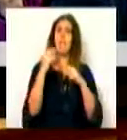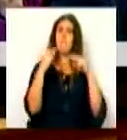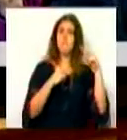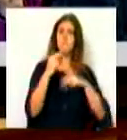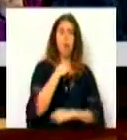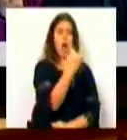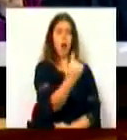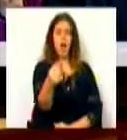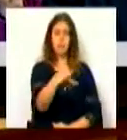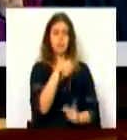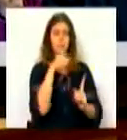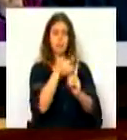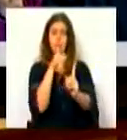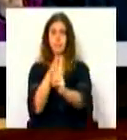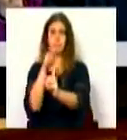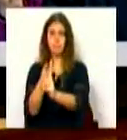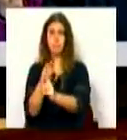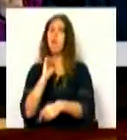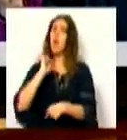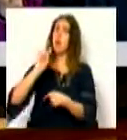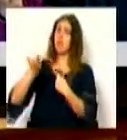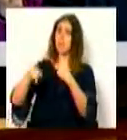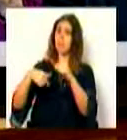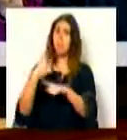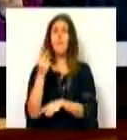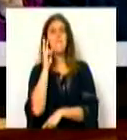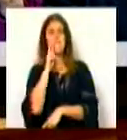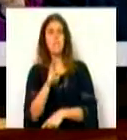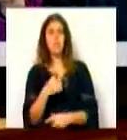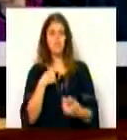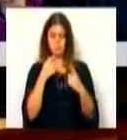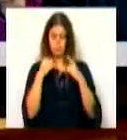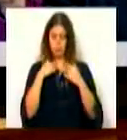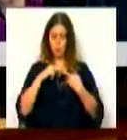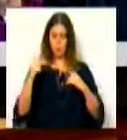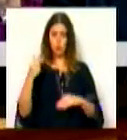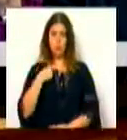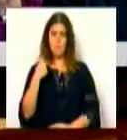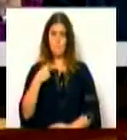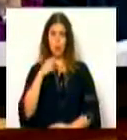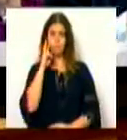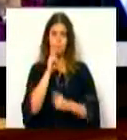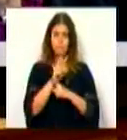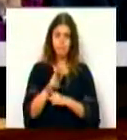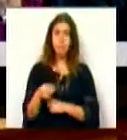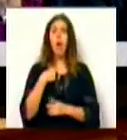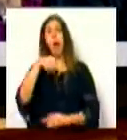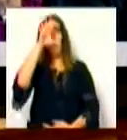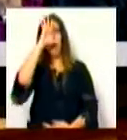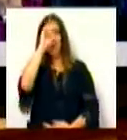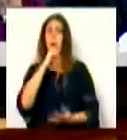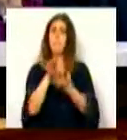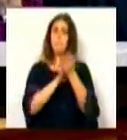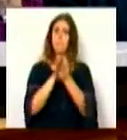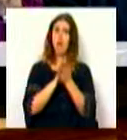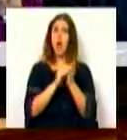correspondente a cada uma delas e depois de serem aferidas pelos próprios municípios, o Governo, através